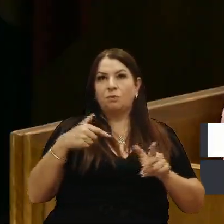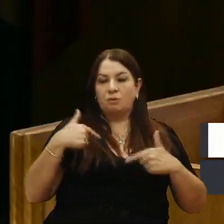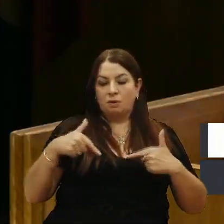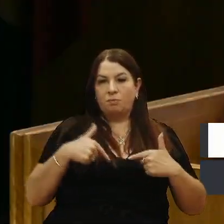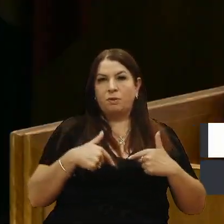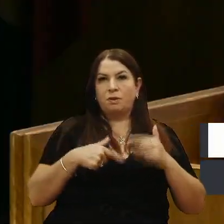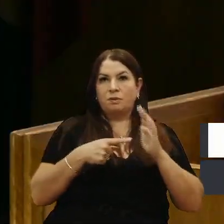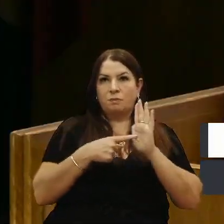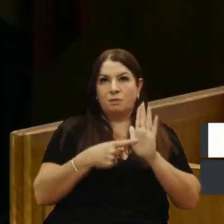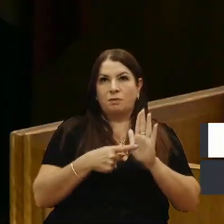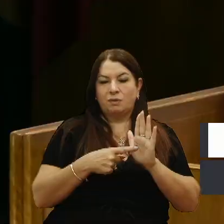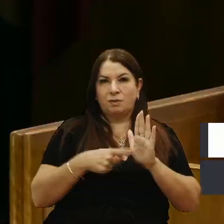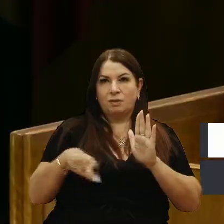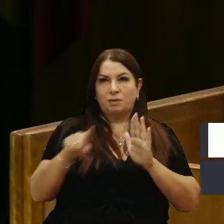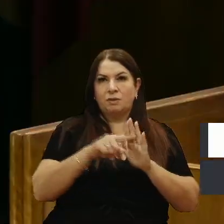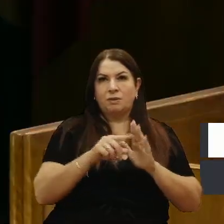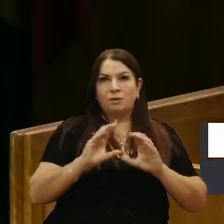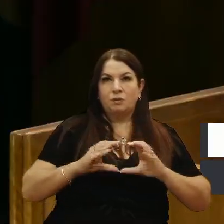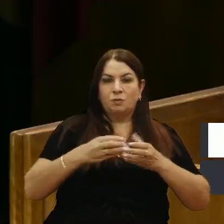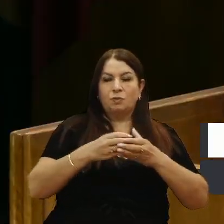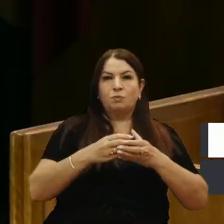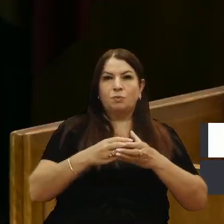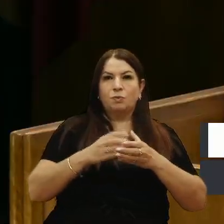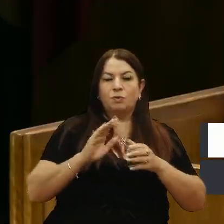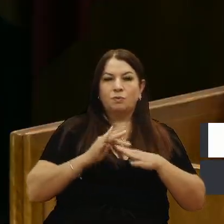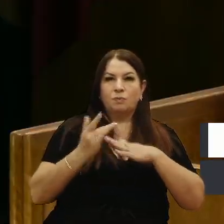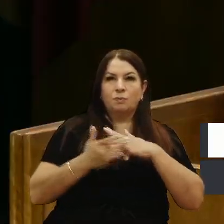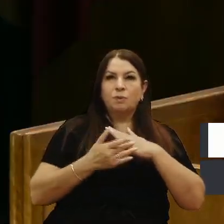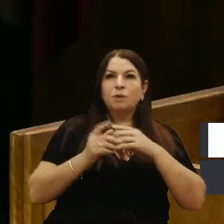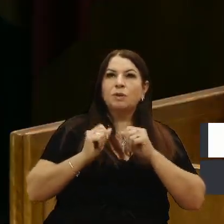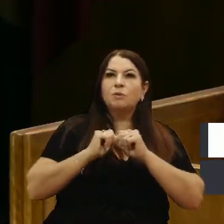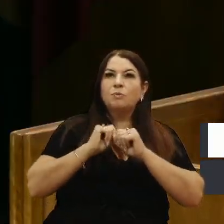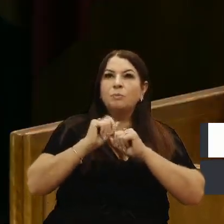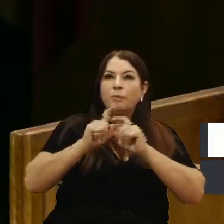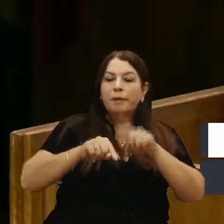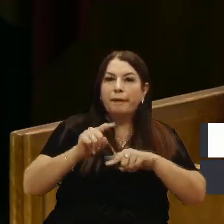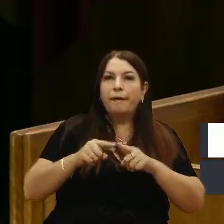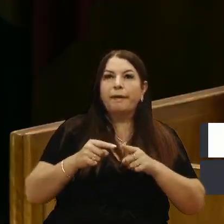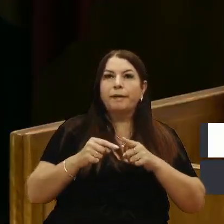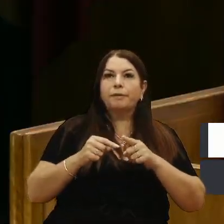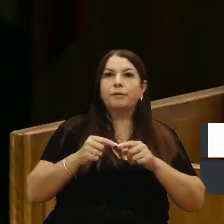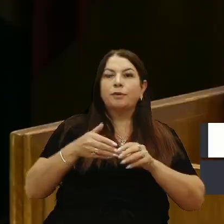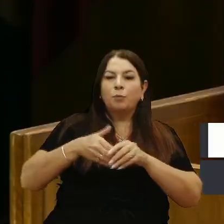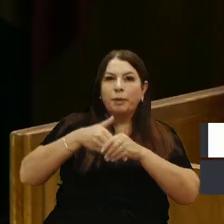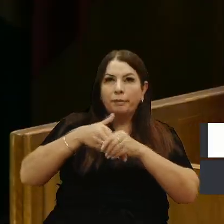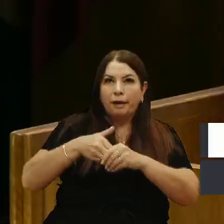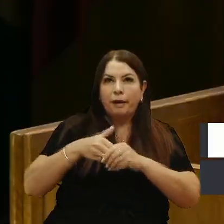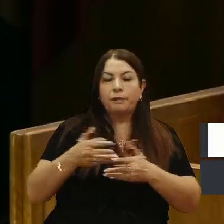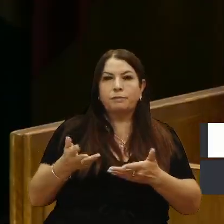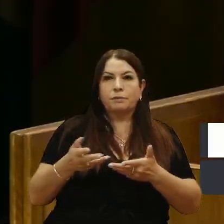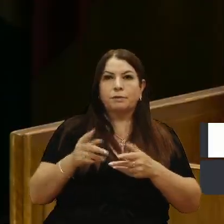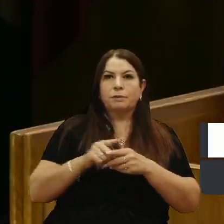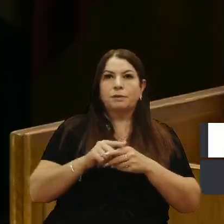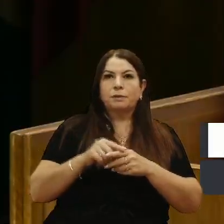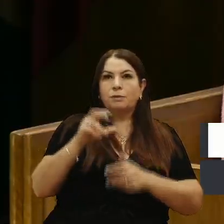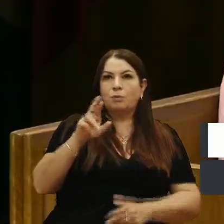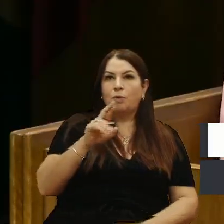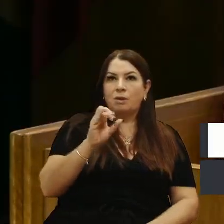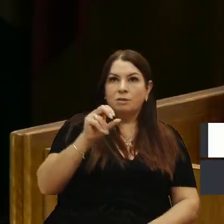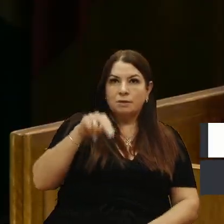prestação desse trabalho nas nossas redes, e quando a gente vai no mercado, quando a gente vai na Andreaça, quando a gente vai no